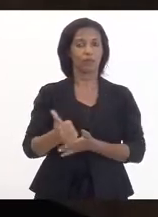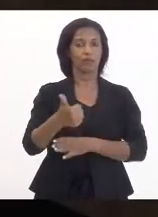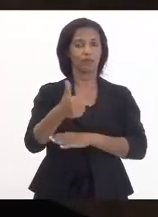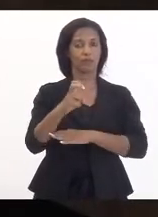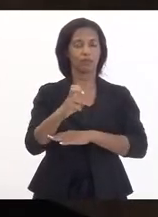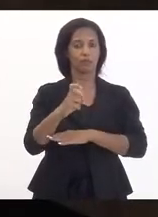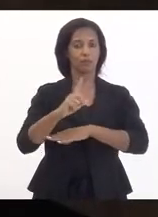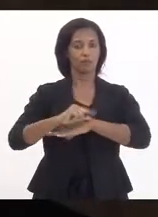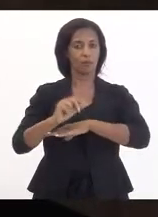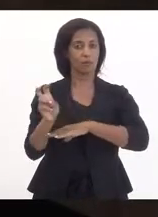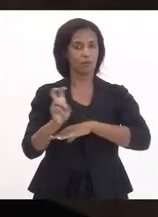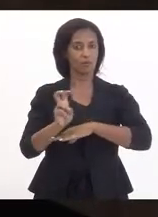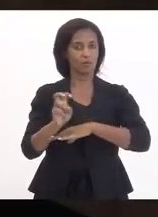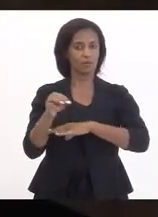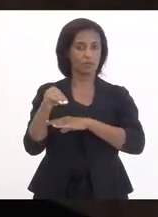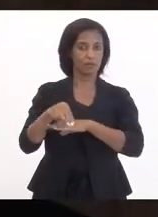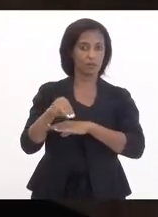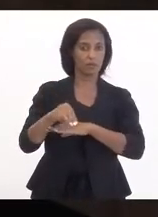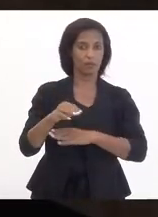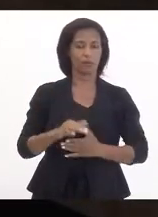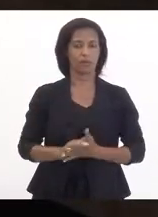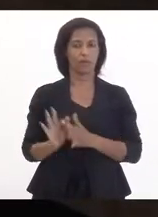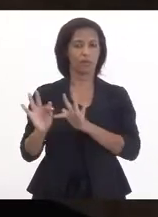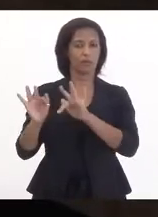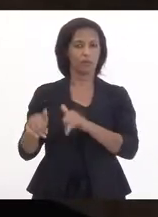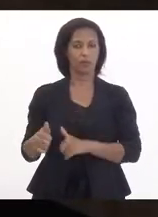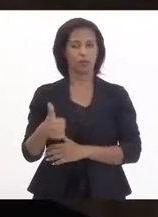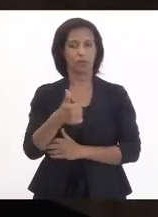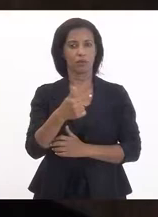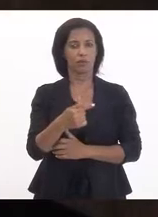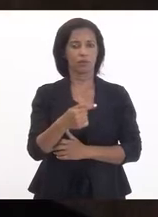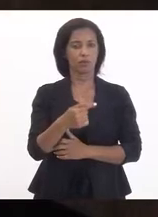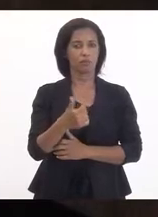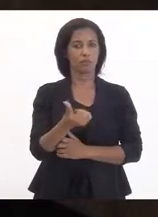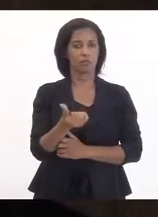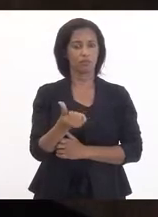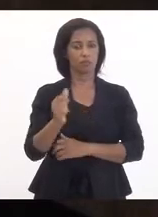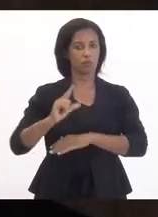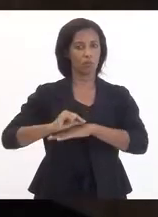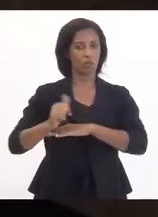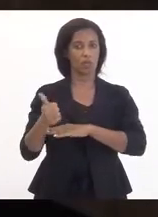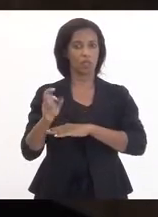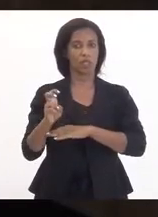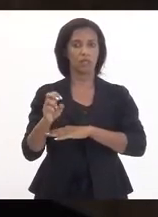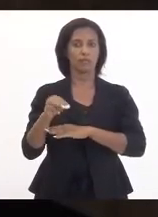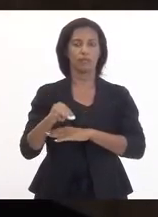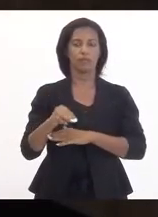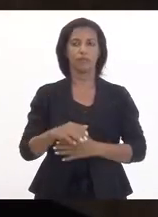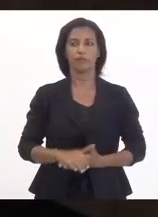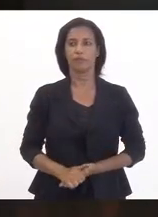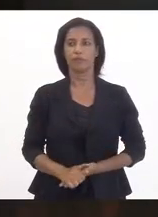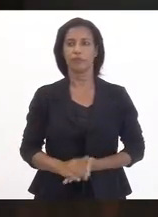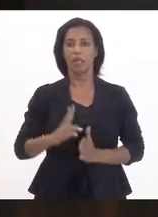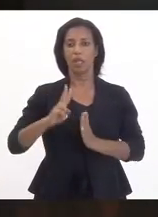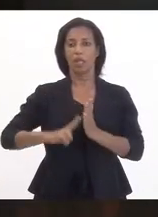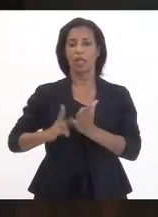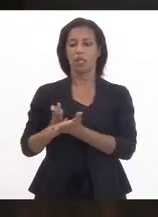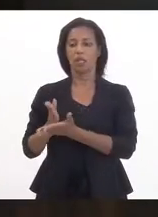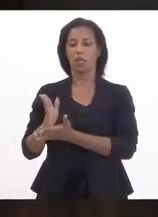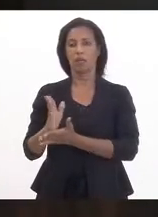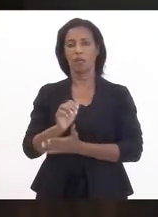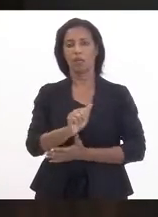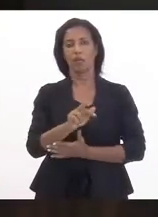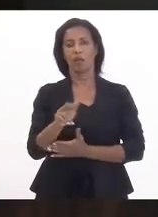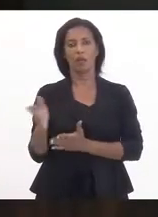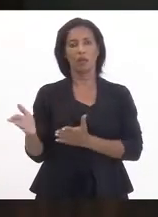horas e 55 minutos, encerrou-se às 16 horas e 15 minutos. Lida e aprovada a